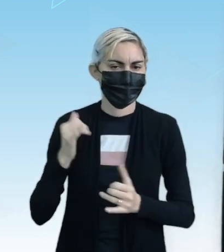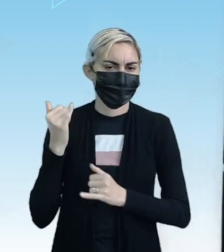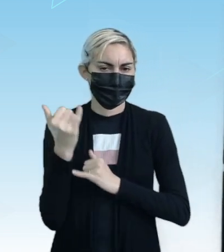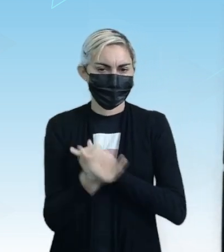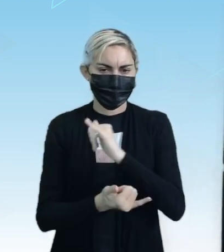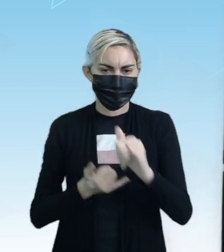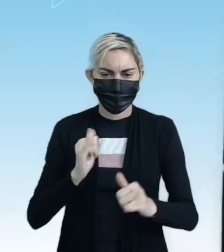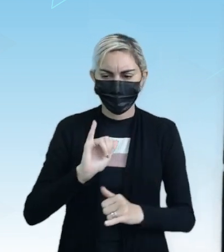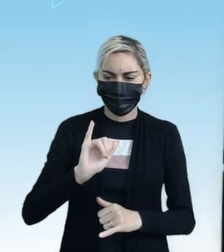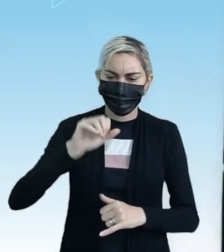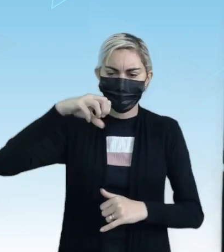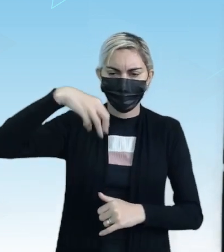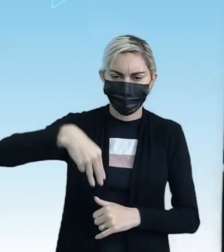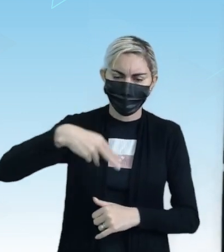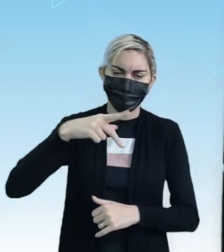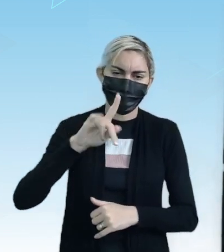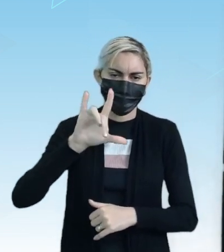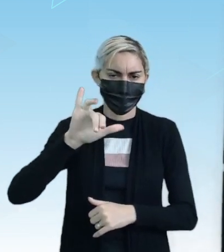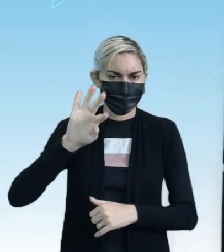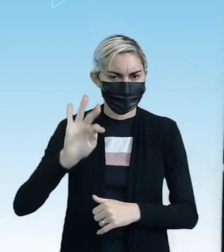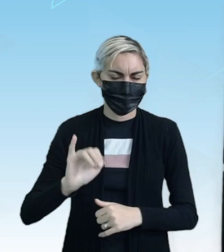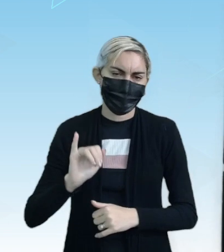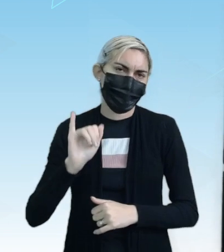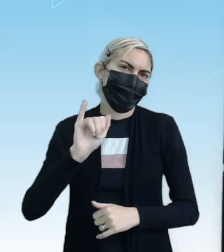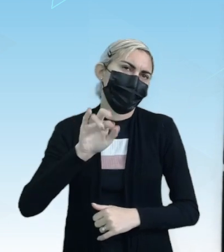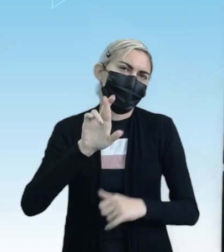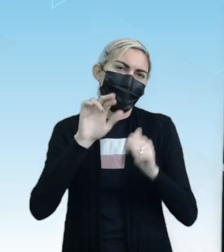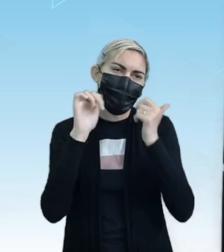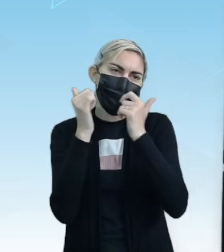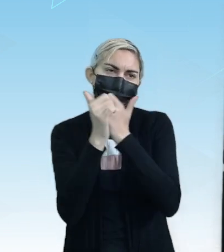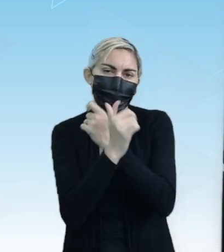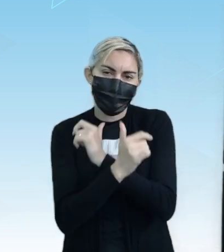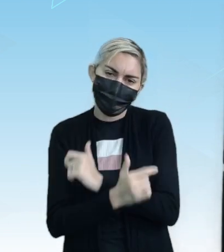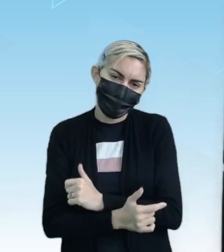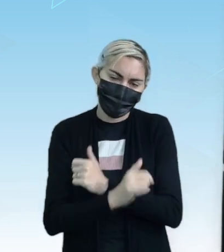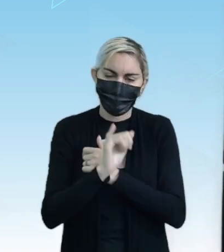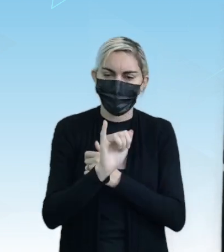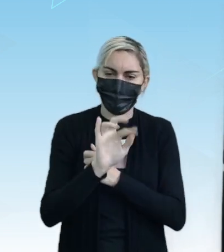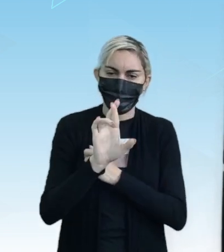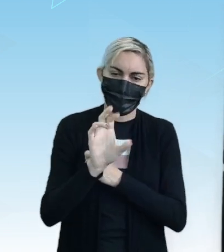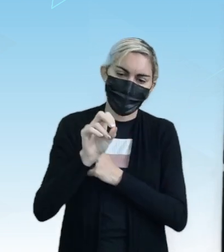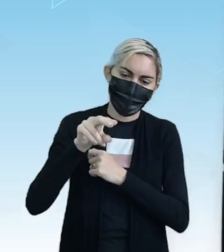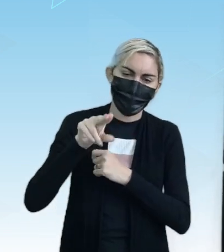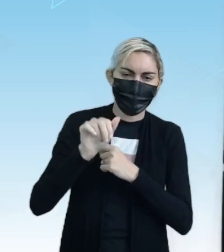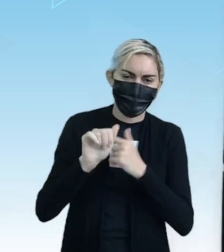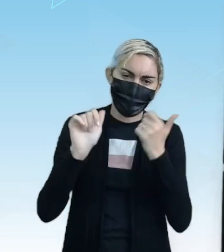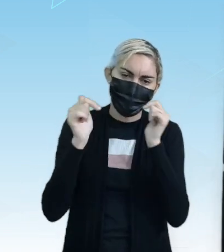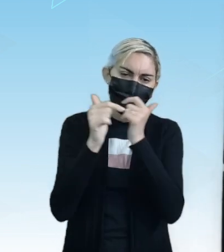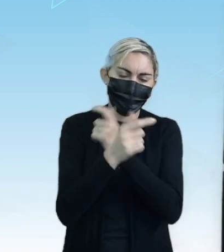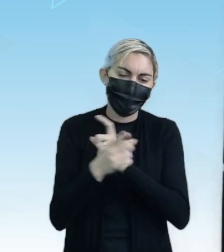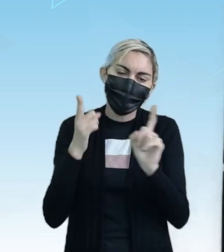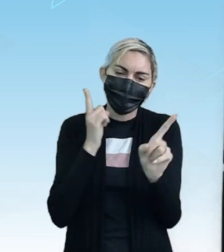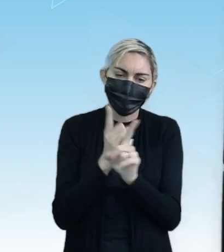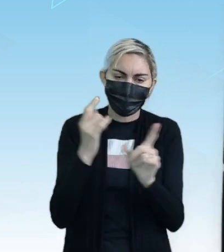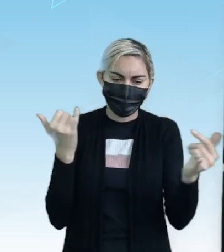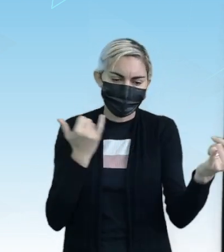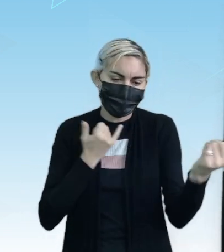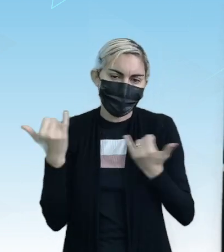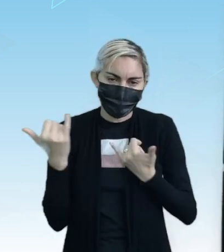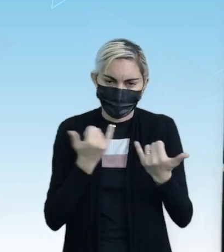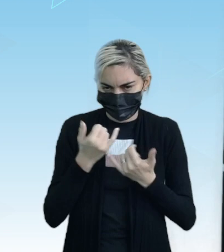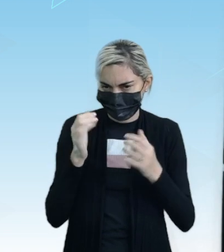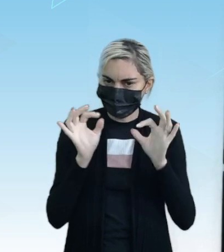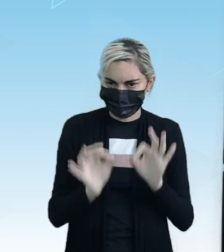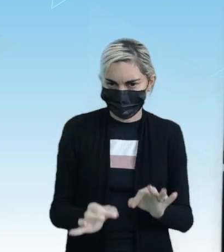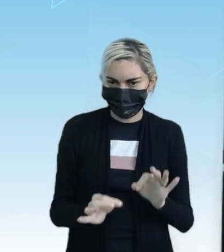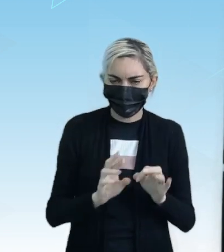informação implícita. Muitas vezes uma ironia. A ironia, nós encontramos a informação, certo?